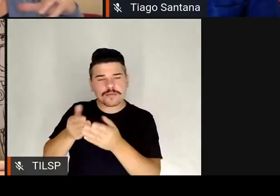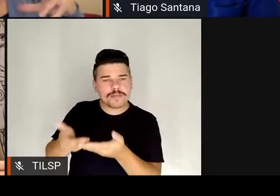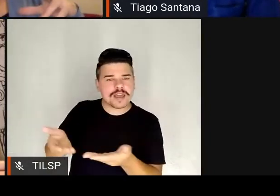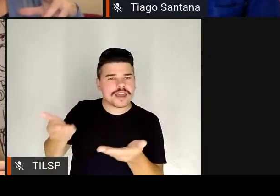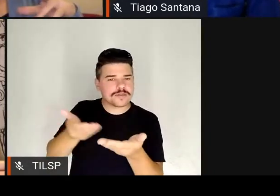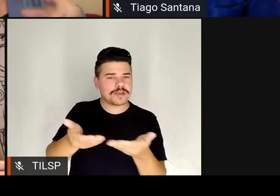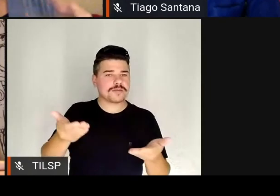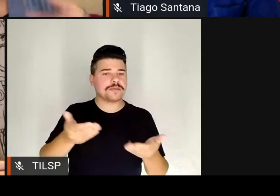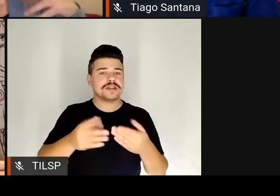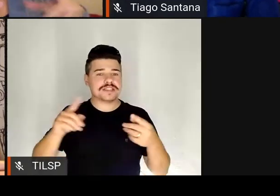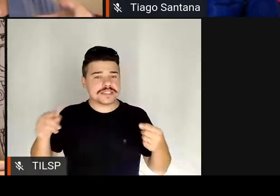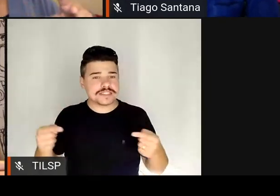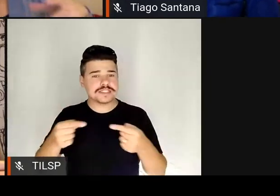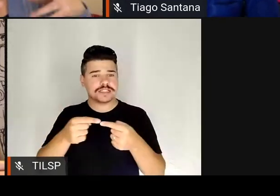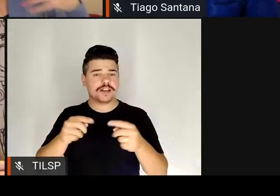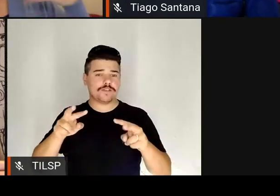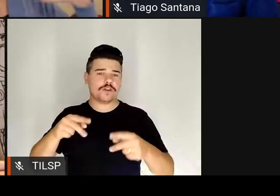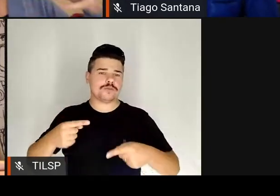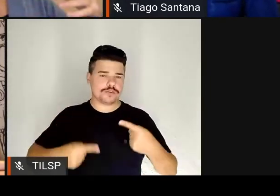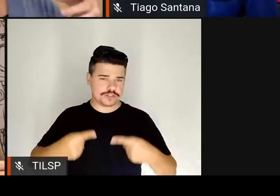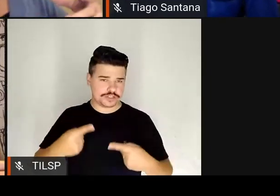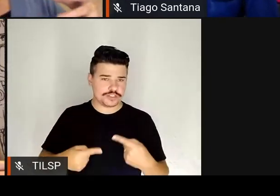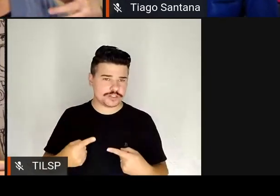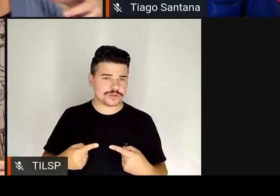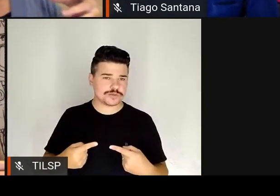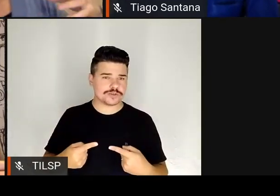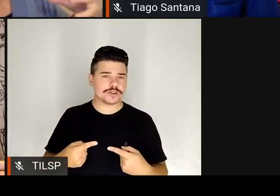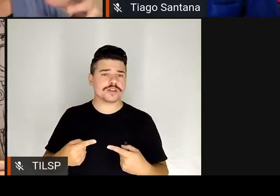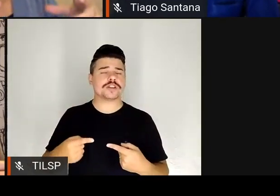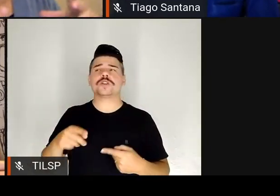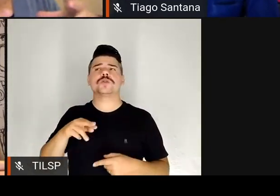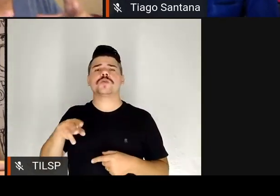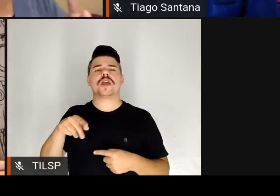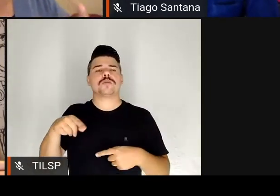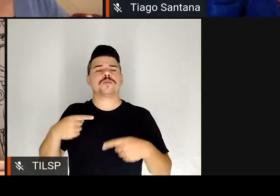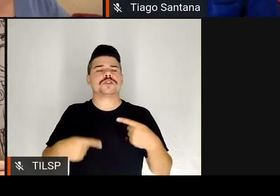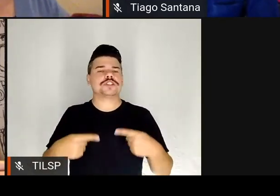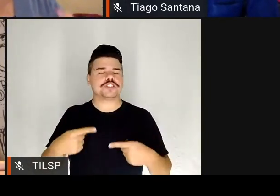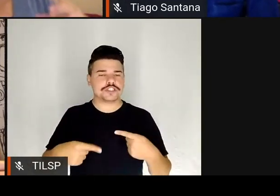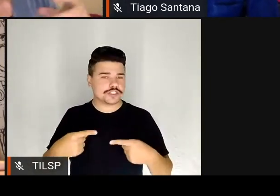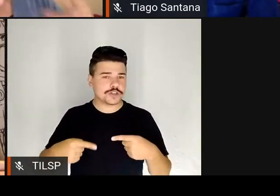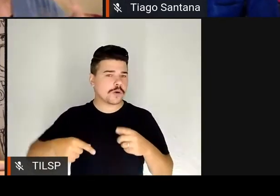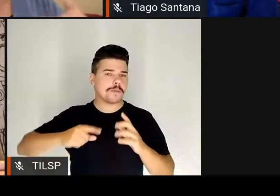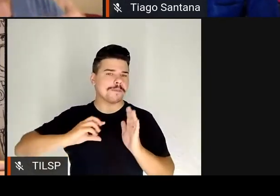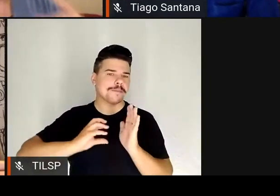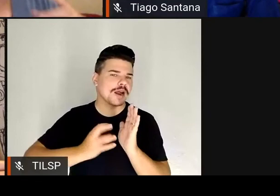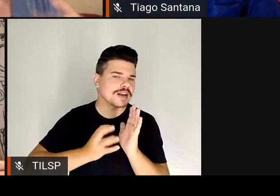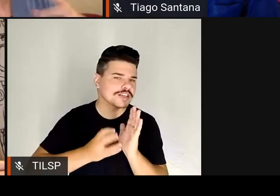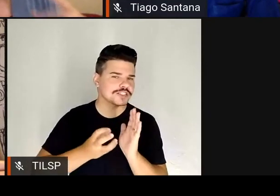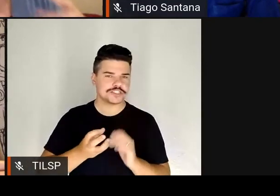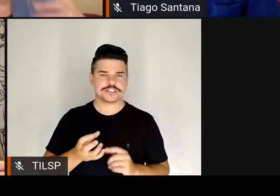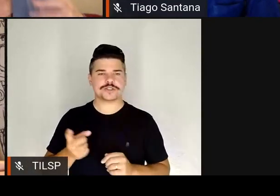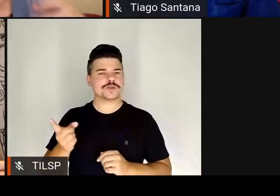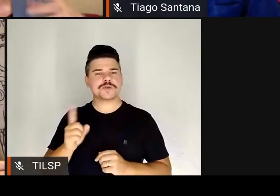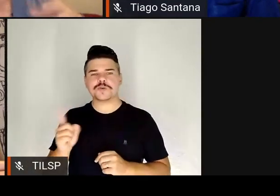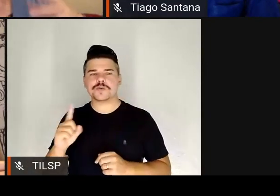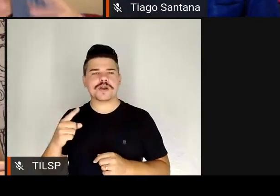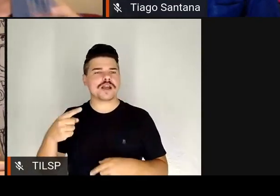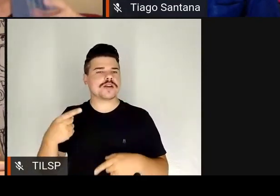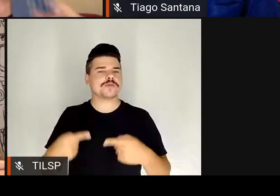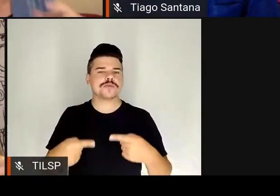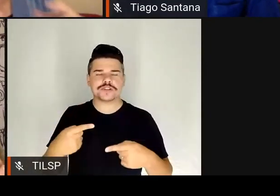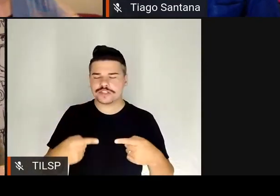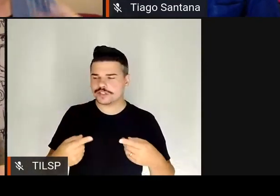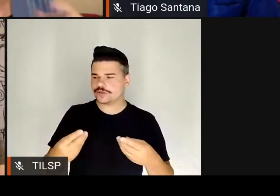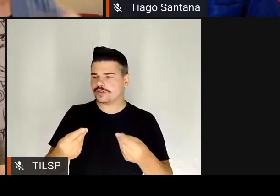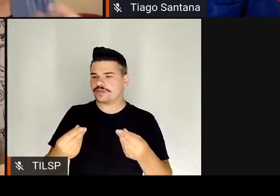com essa coisa do político, e é o político num sentido que não é o sentido de partido, não é o sentido do, que às vezes a gente